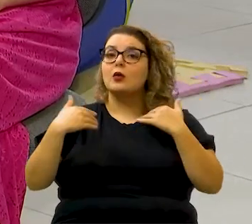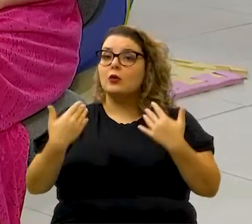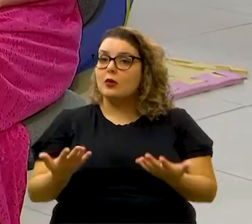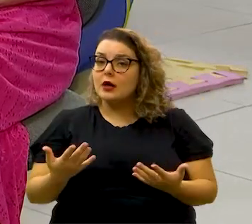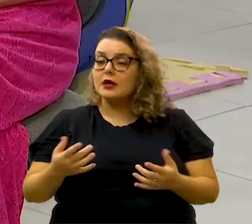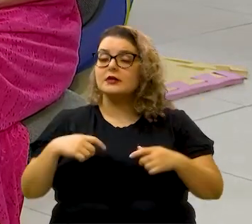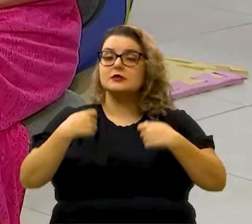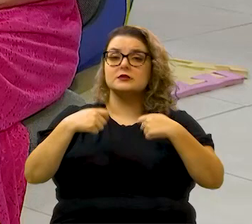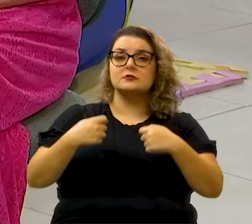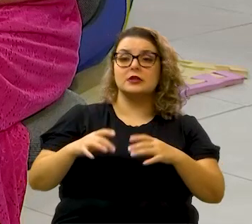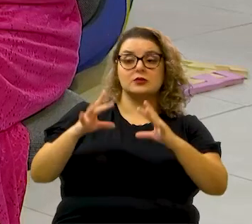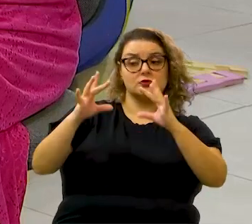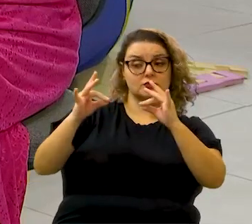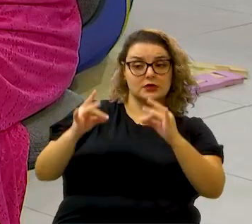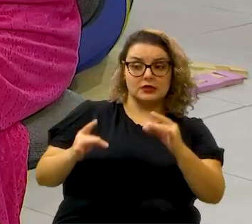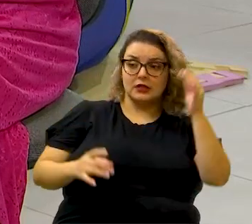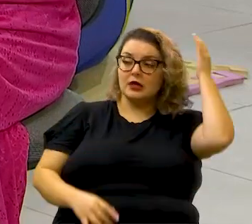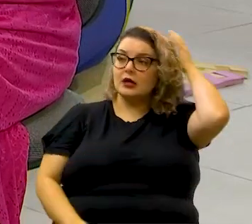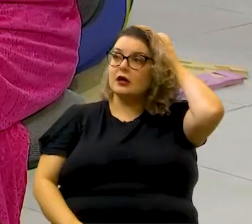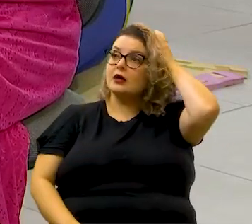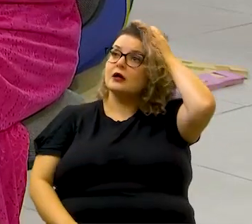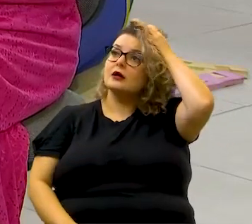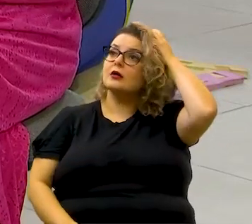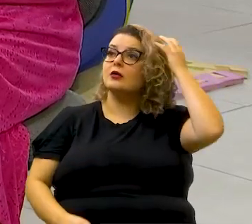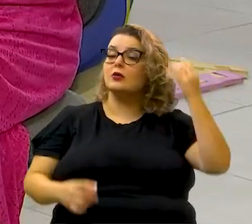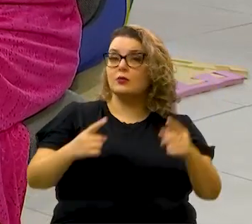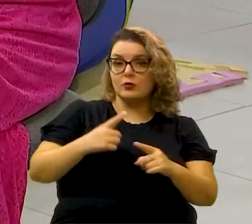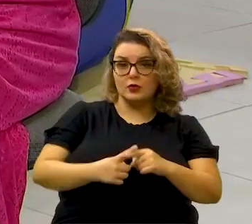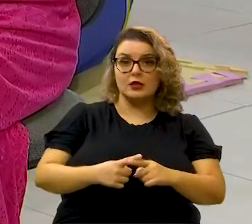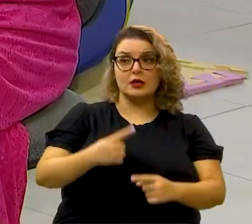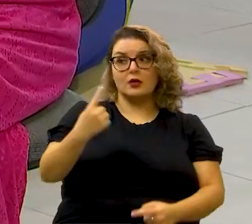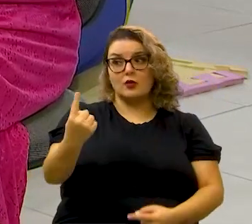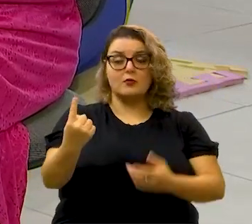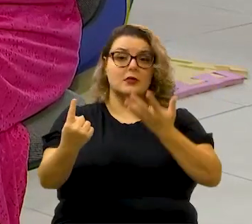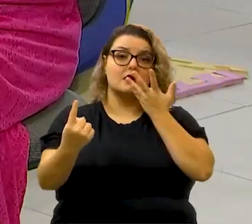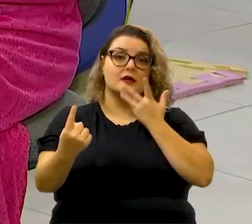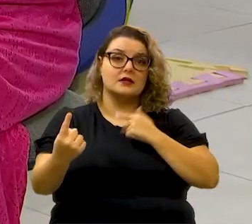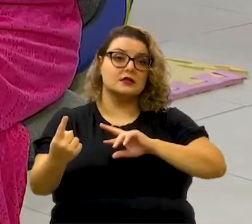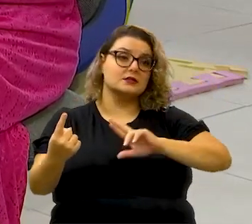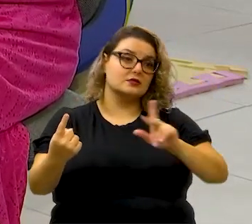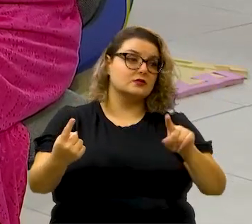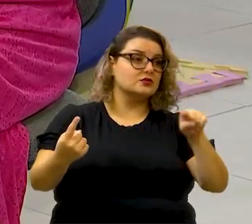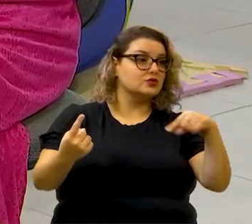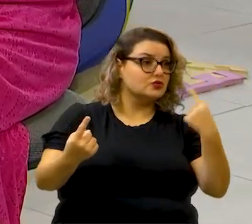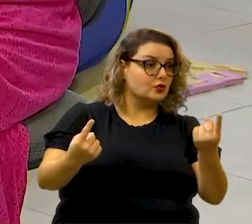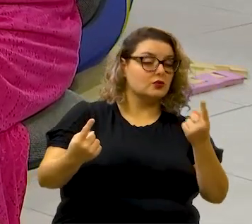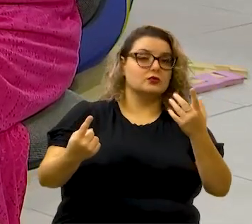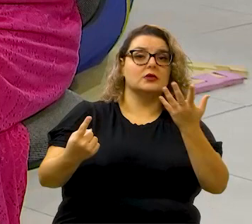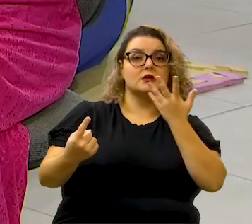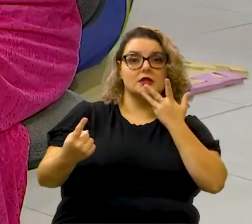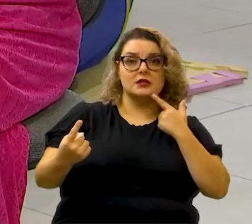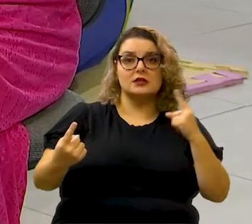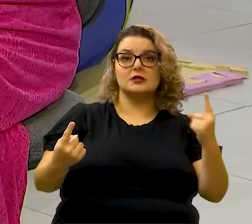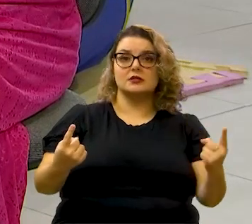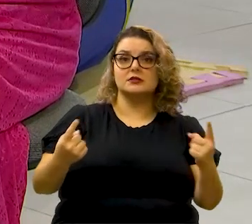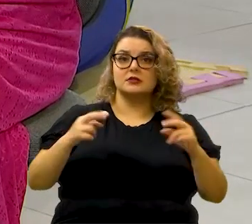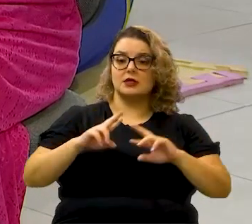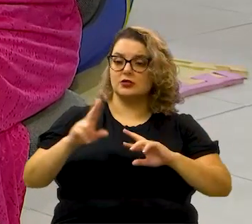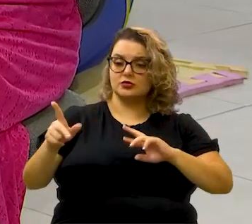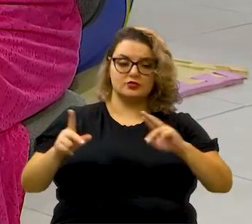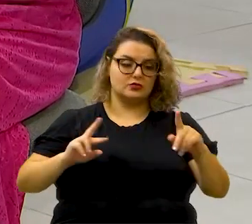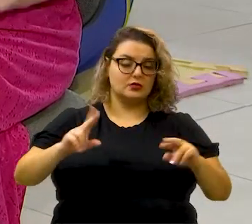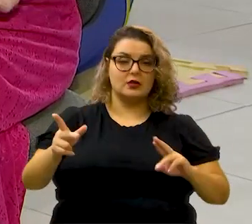as necessidades, quais as especificidades, já que uma criança é diferente da outra, né? Então, a partir